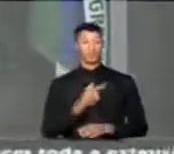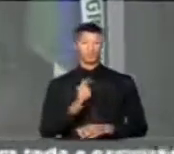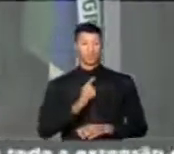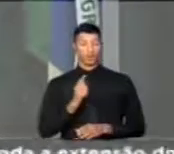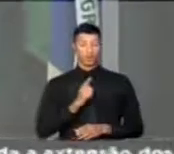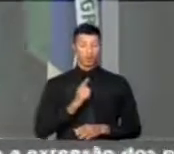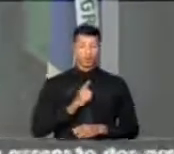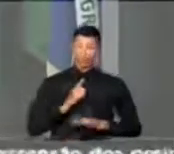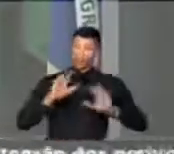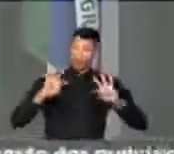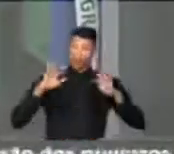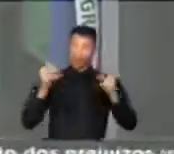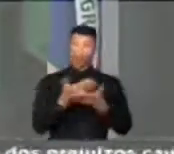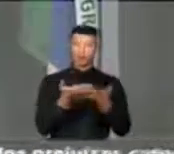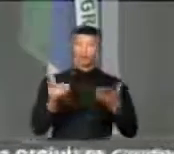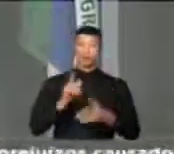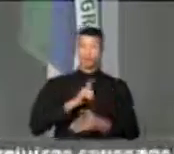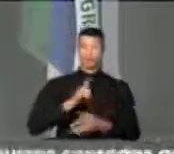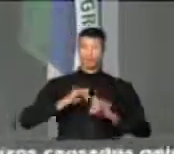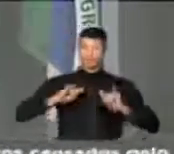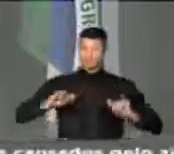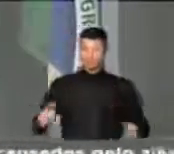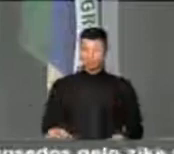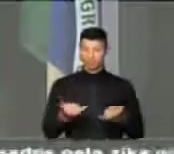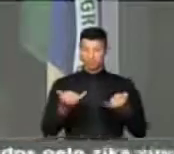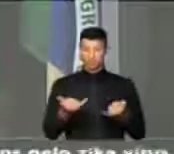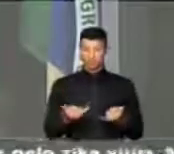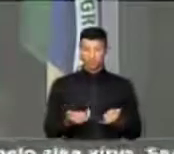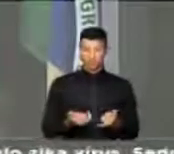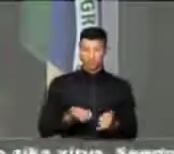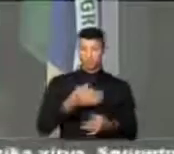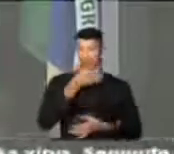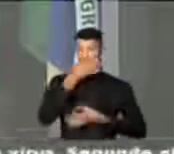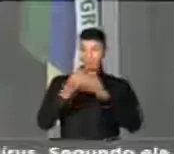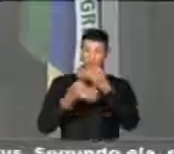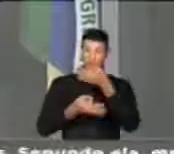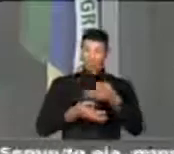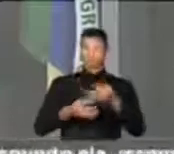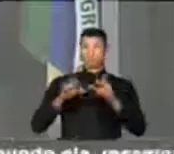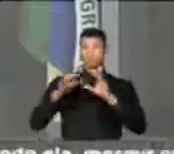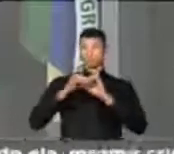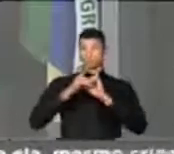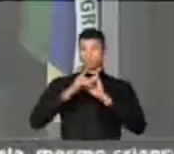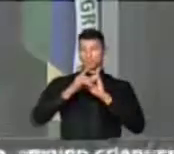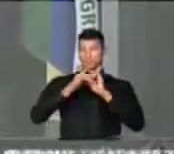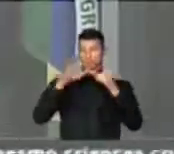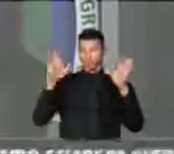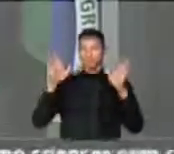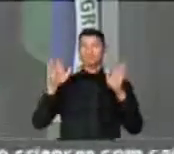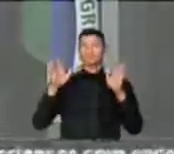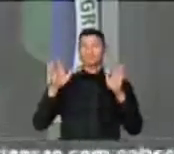tivemos todos a oportunidade de optar de maneira democrática